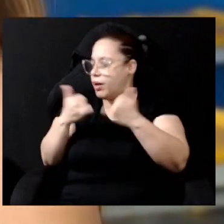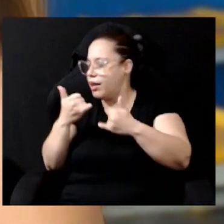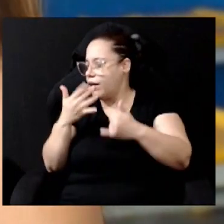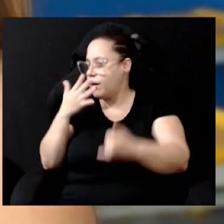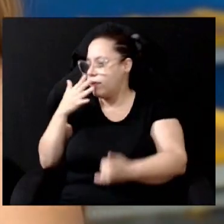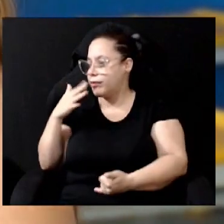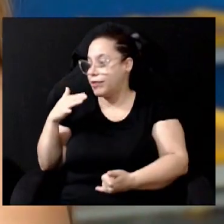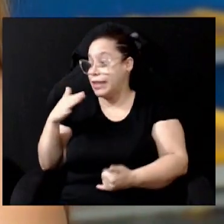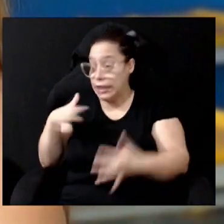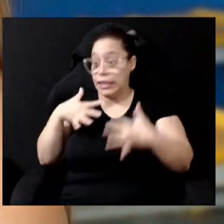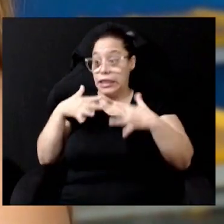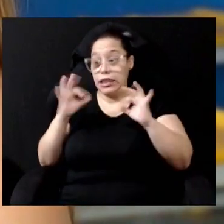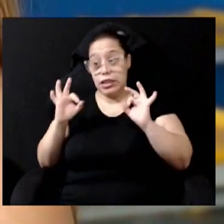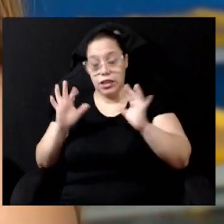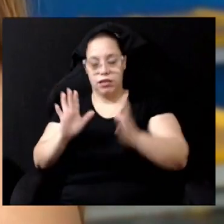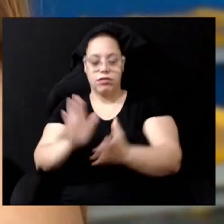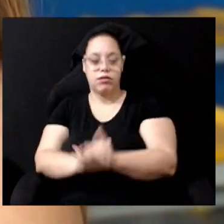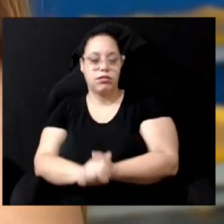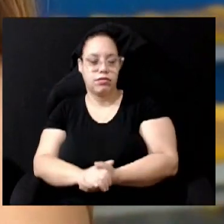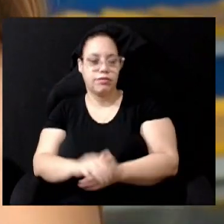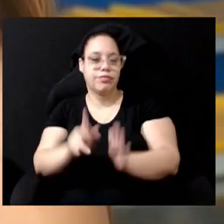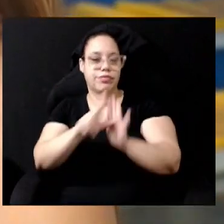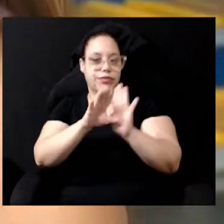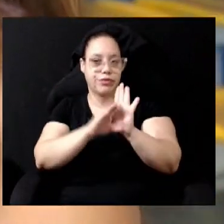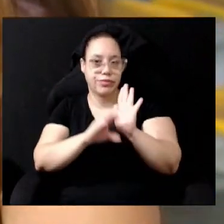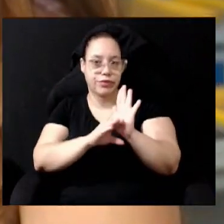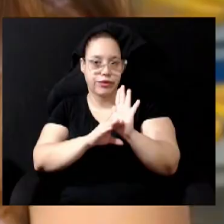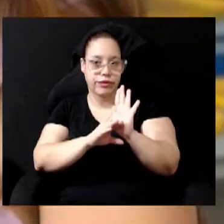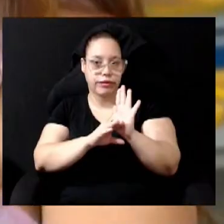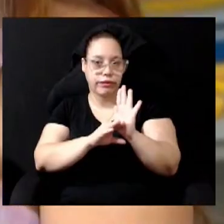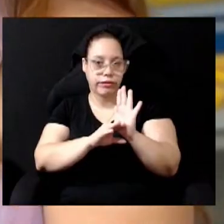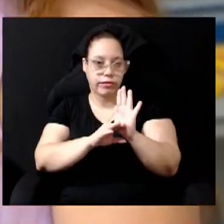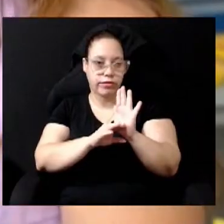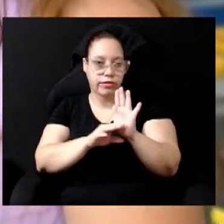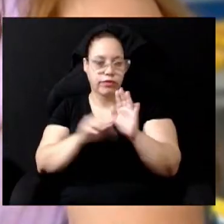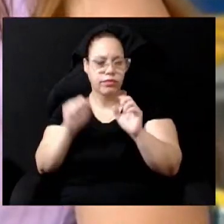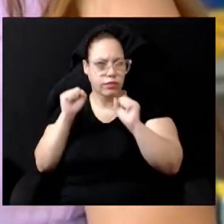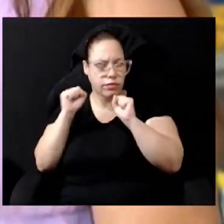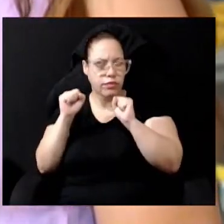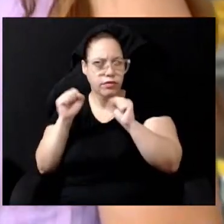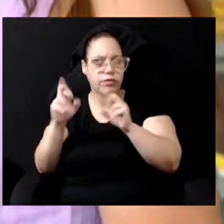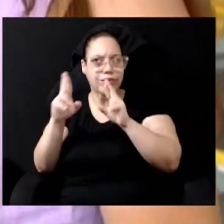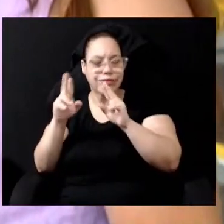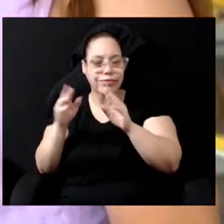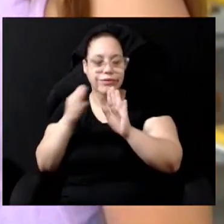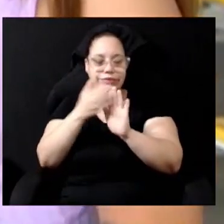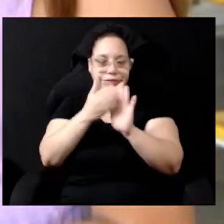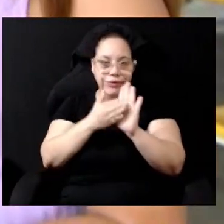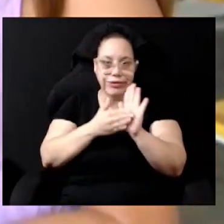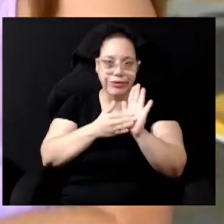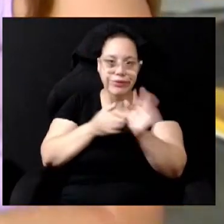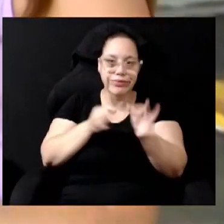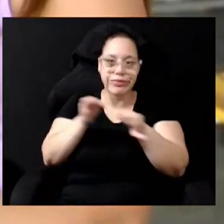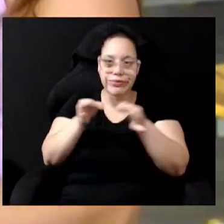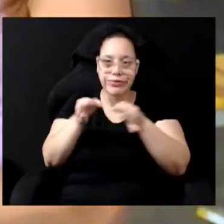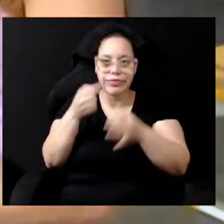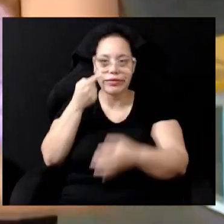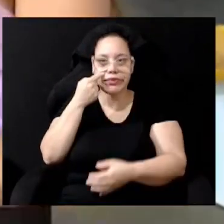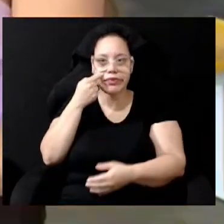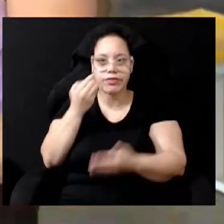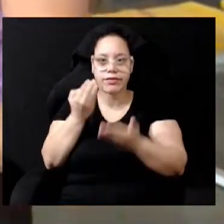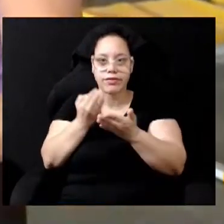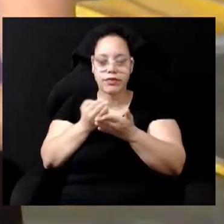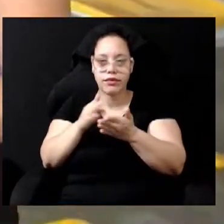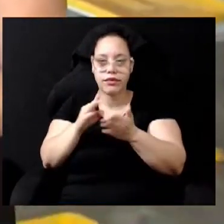susto, Isso. né? E o programa tem atingido, então, as metas planejadas, porque a gente viu que já no meio do dia que a